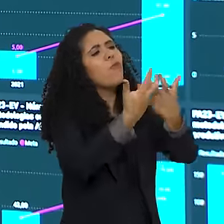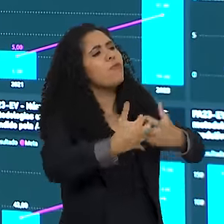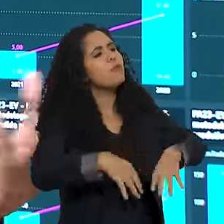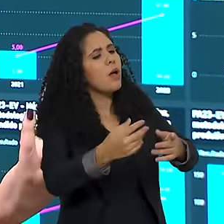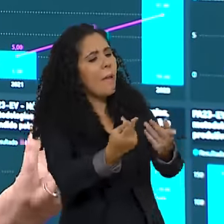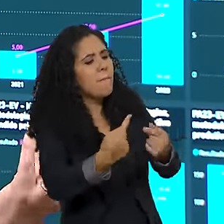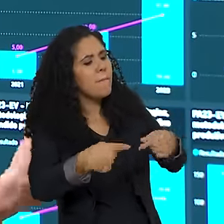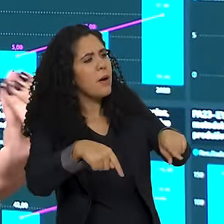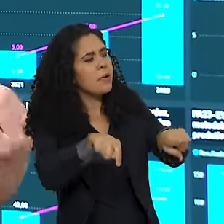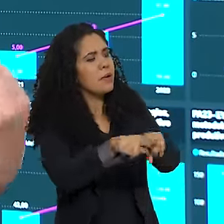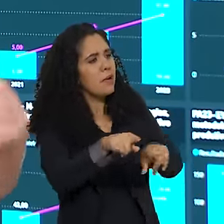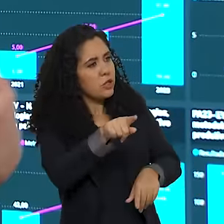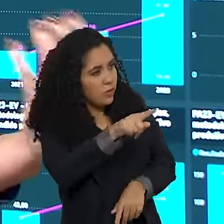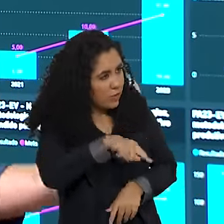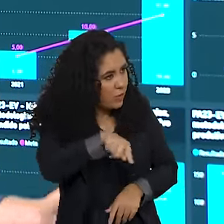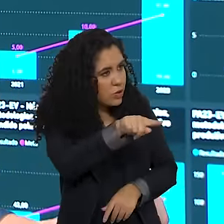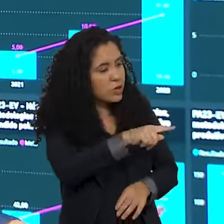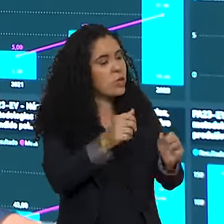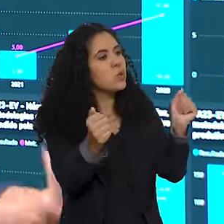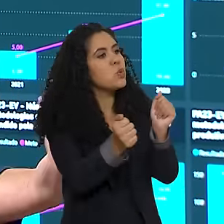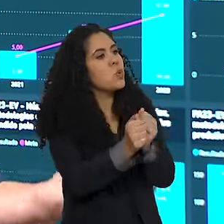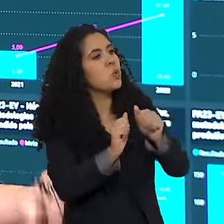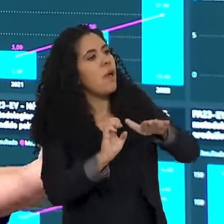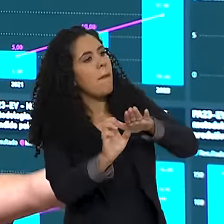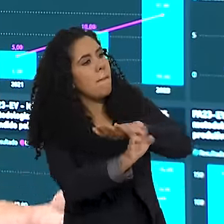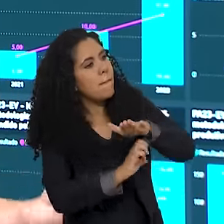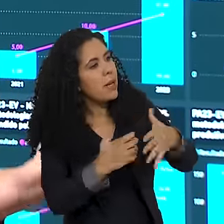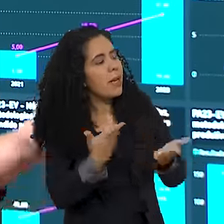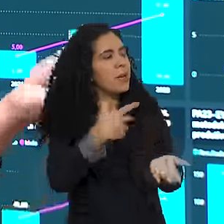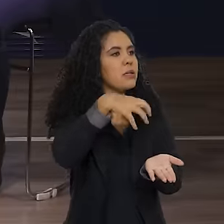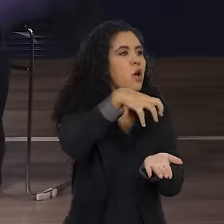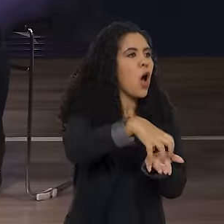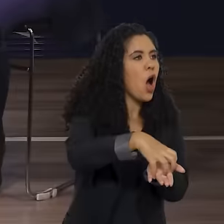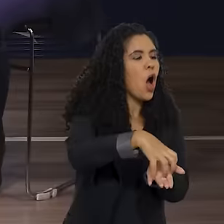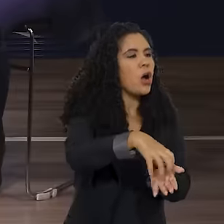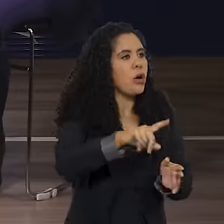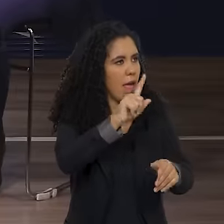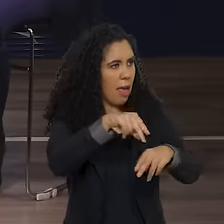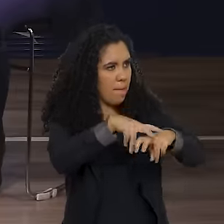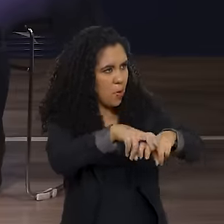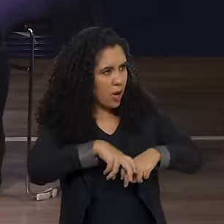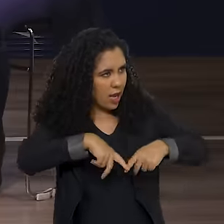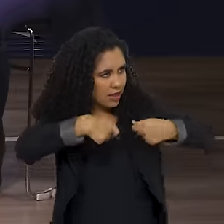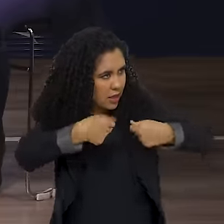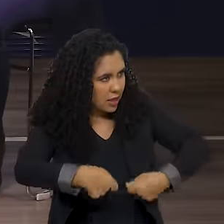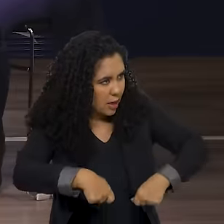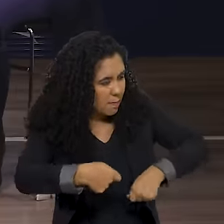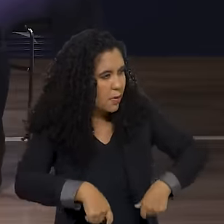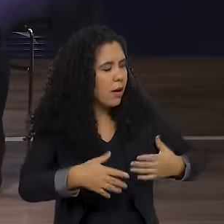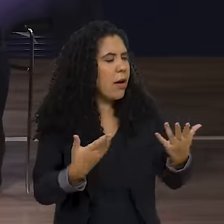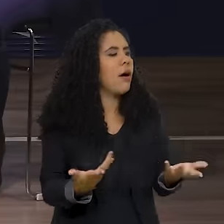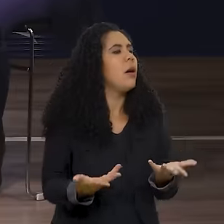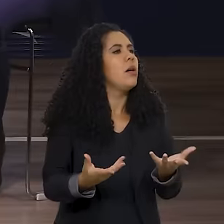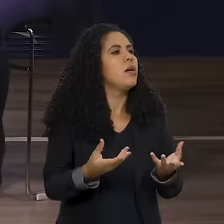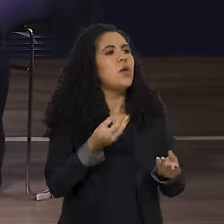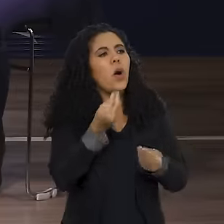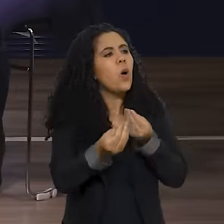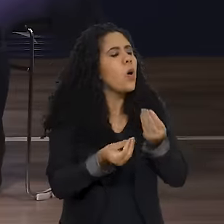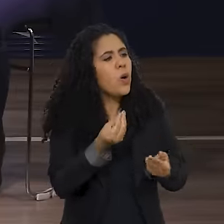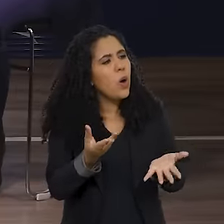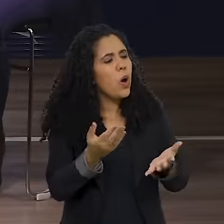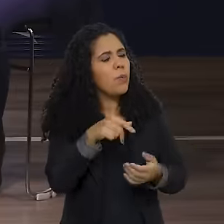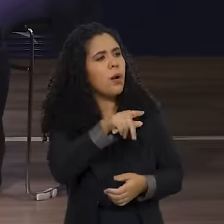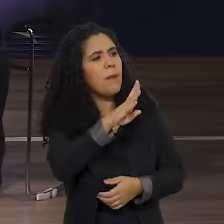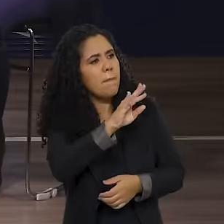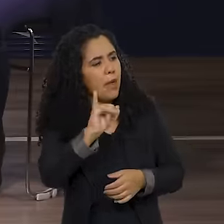essa parceria de vocês com as empresas, os órgãos? É sob demanda, os órgãos chamam a ABDI